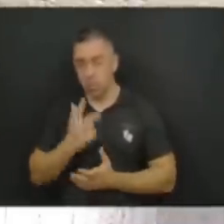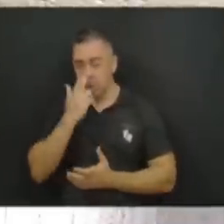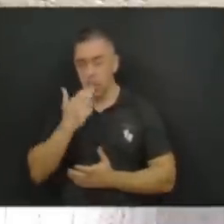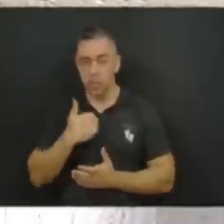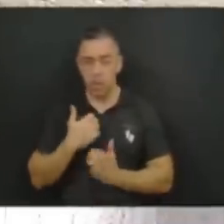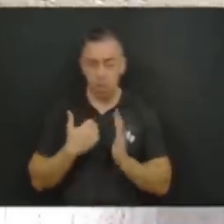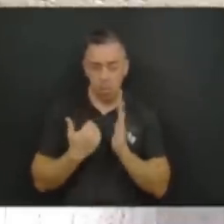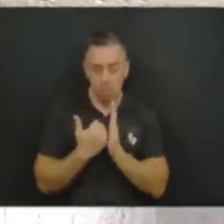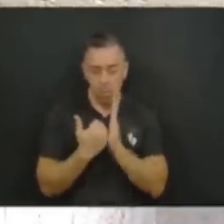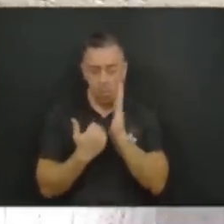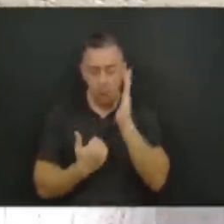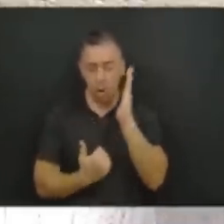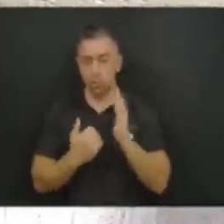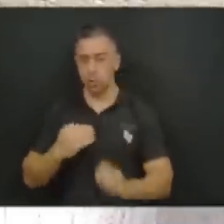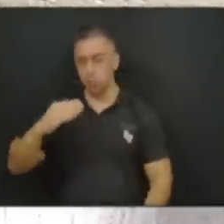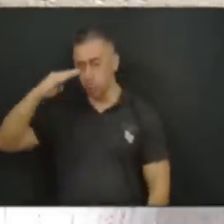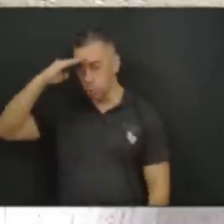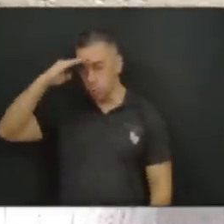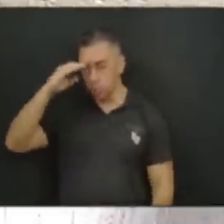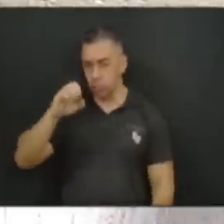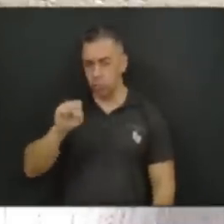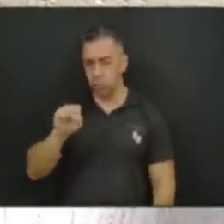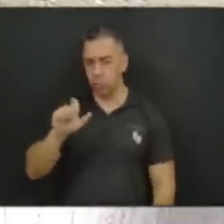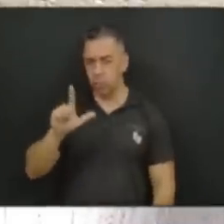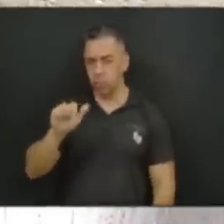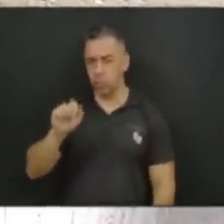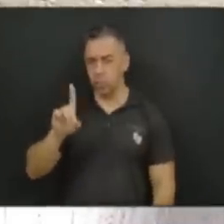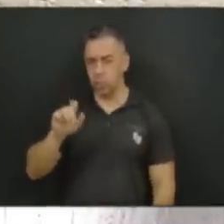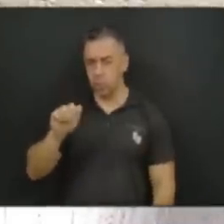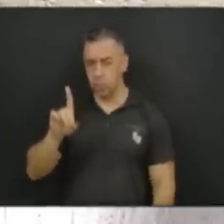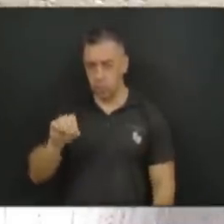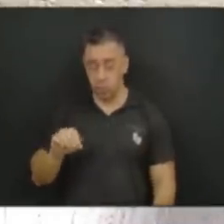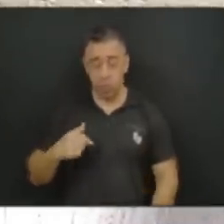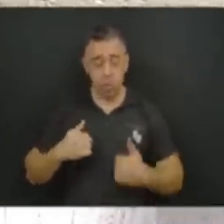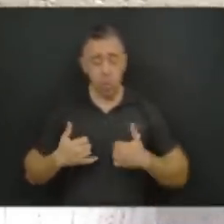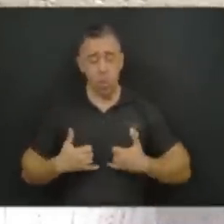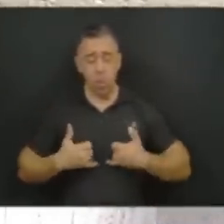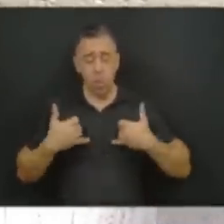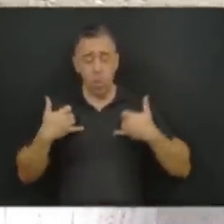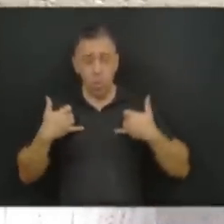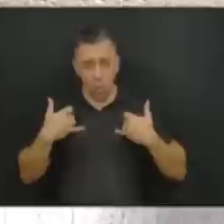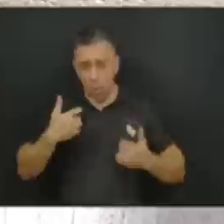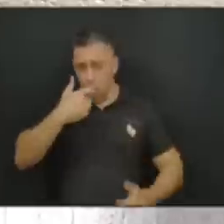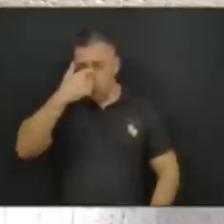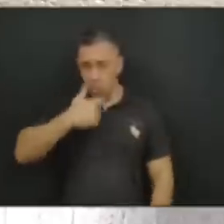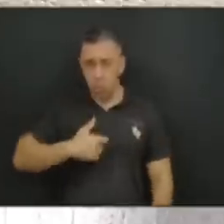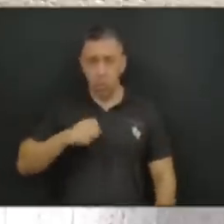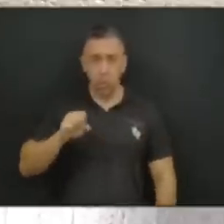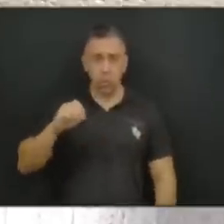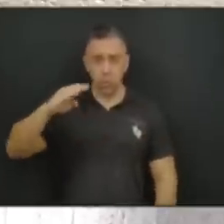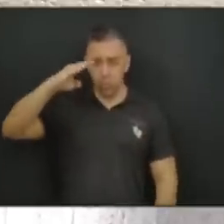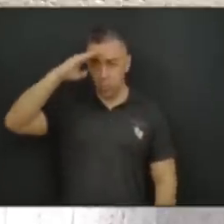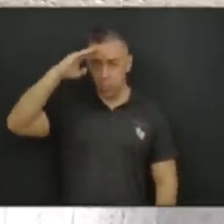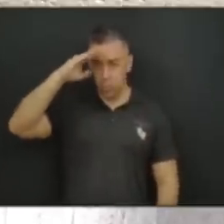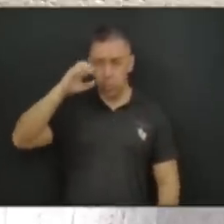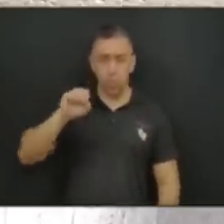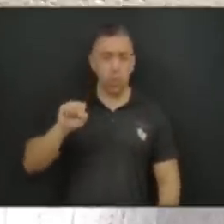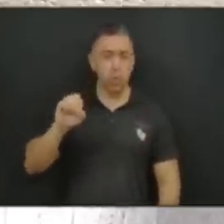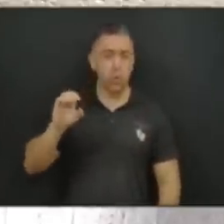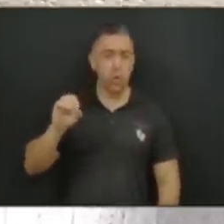inferiorizando soldado meio que me diminuindo quero dizer que eu tenho orgulho de ser um soldado da polícia militar